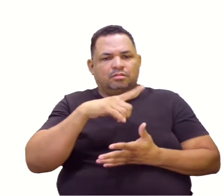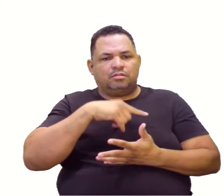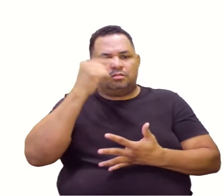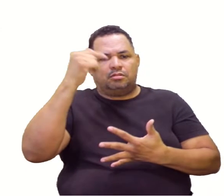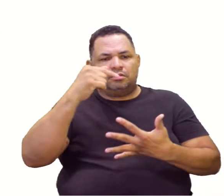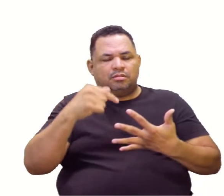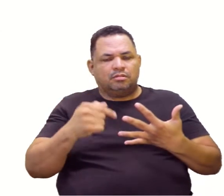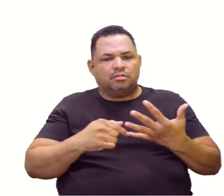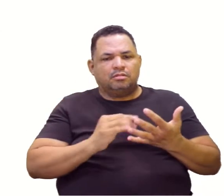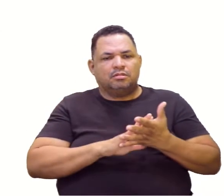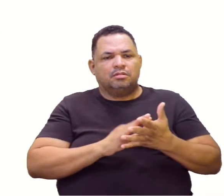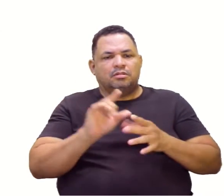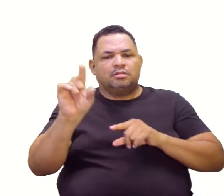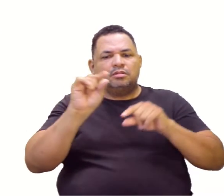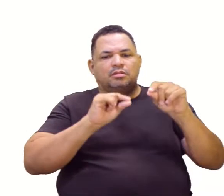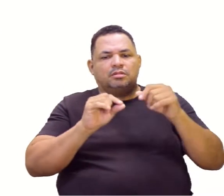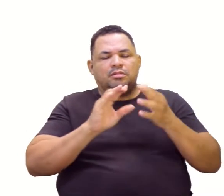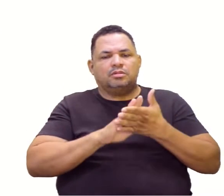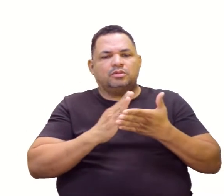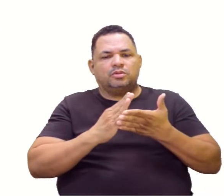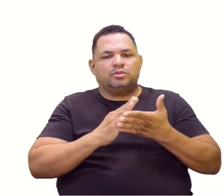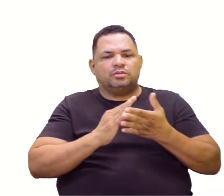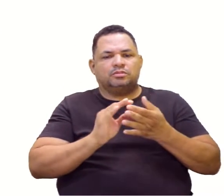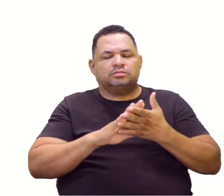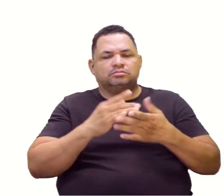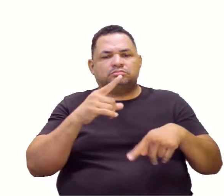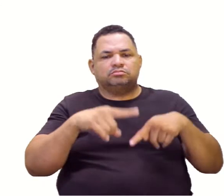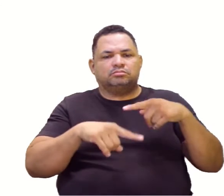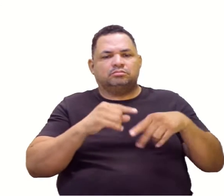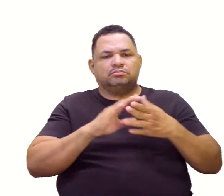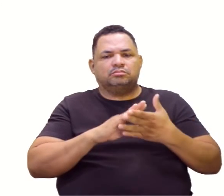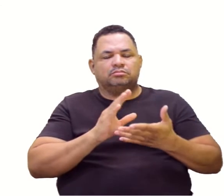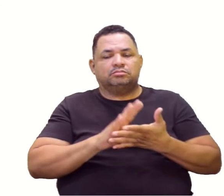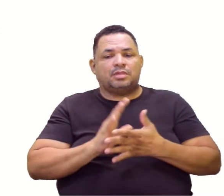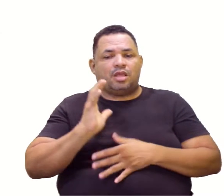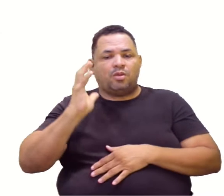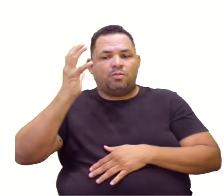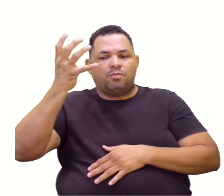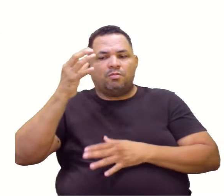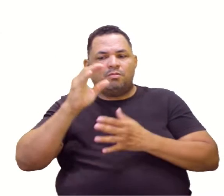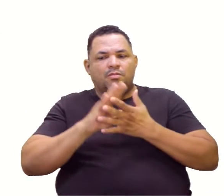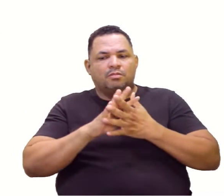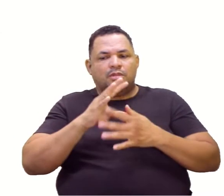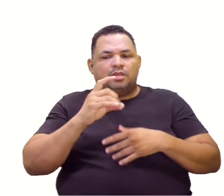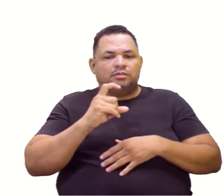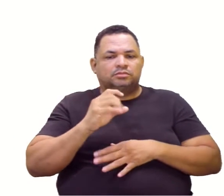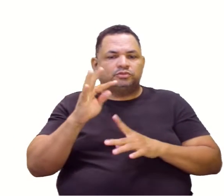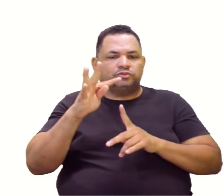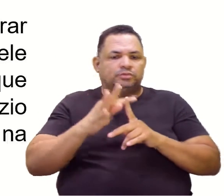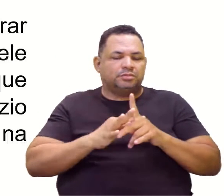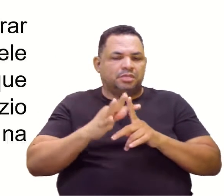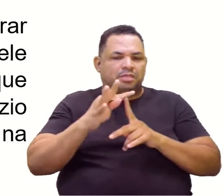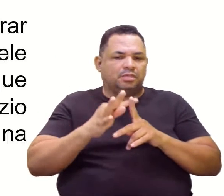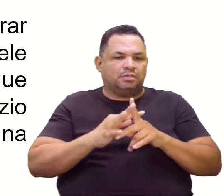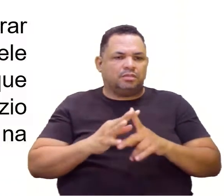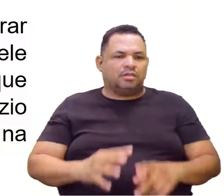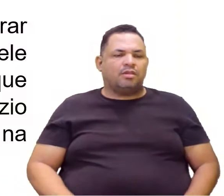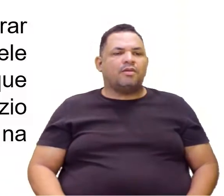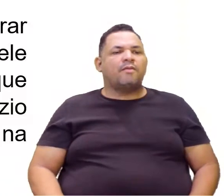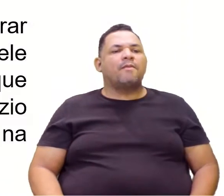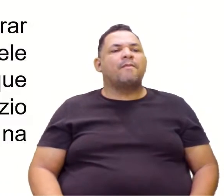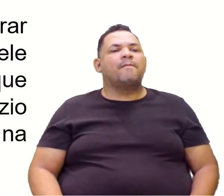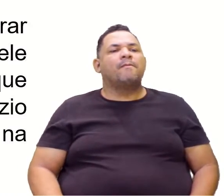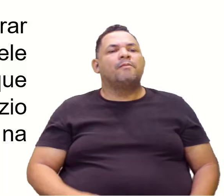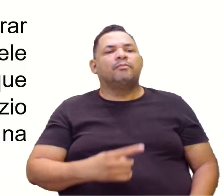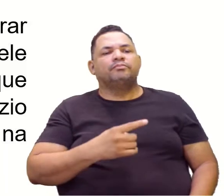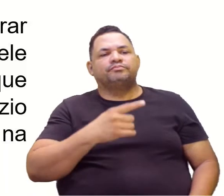5 opções de aparelhos desse fabricante e suas respectivas capacidades térmicas. Vamos lá, né? Então, olha